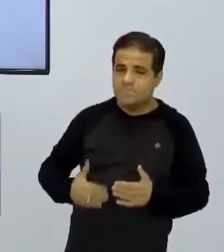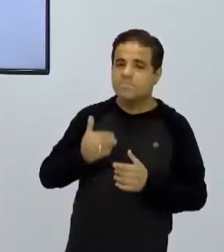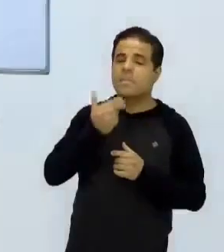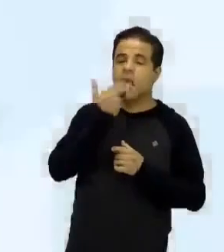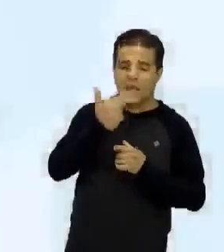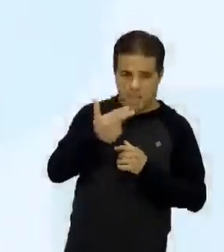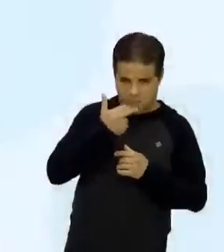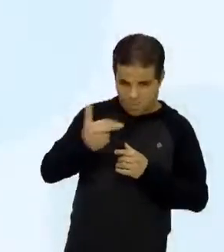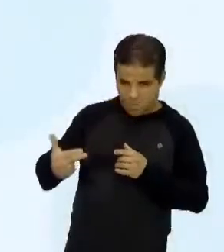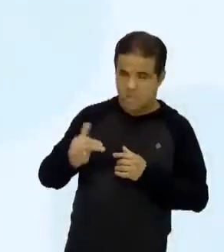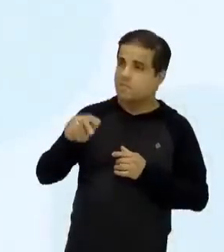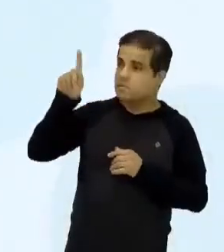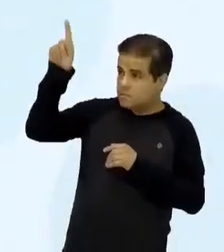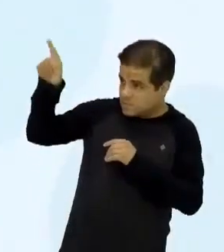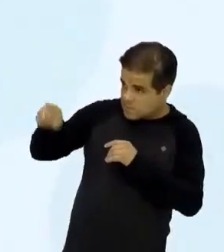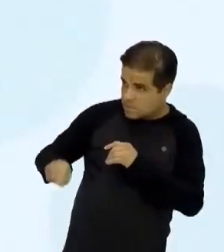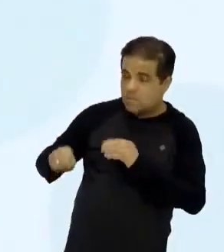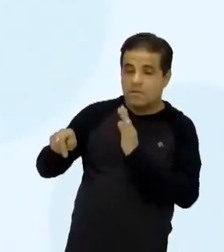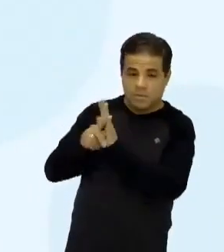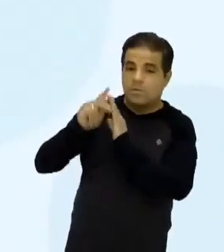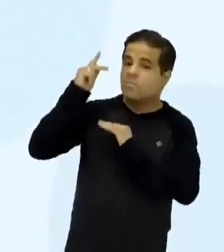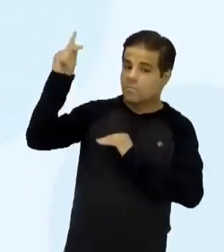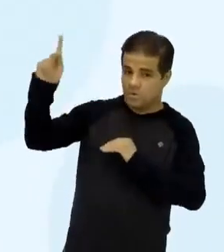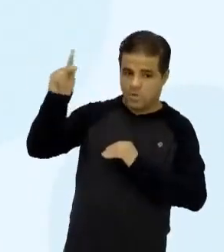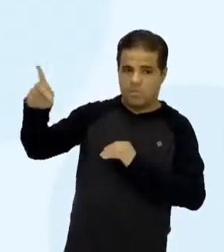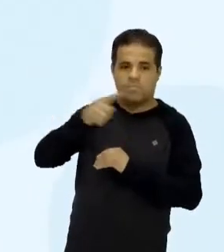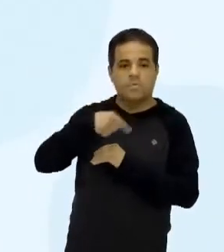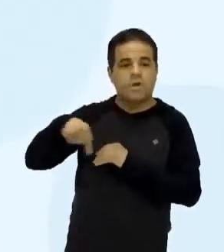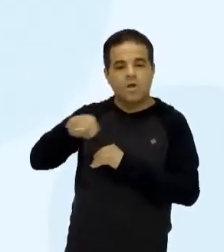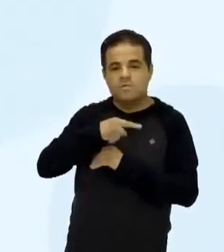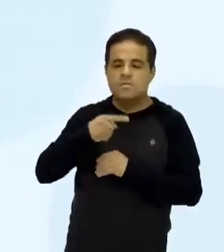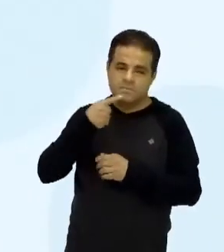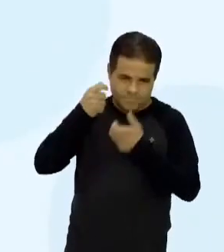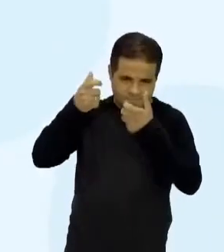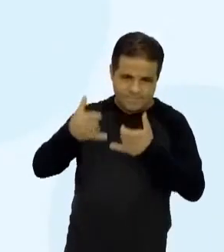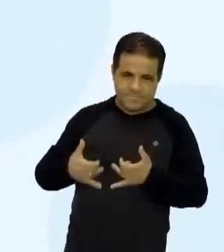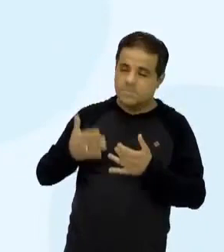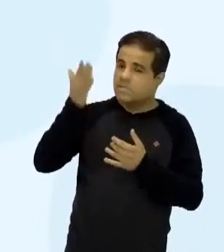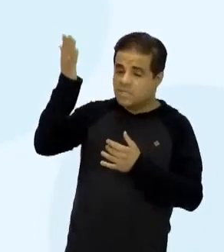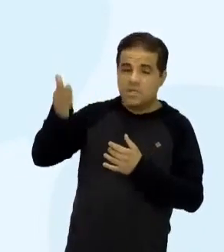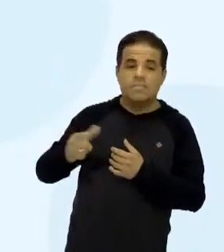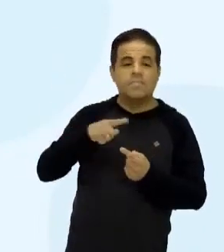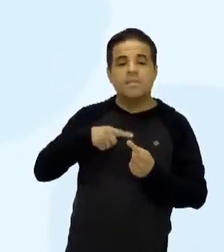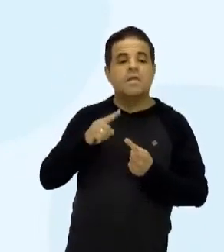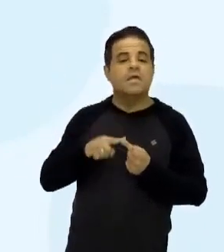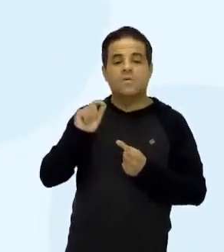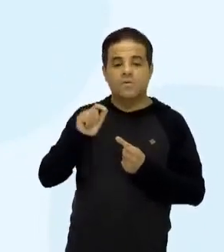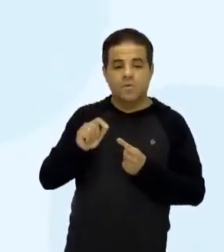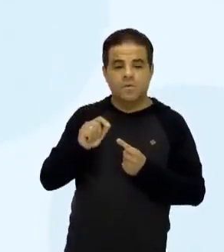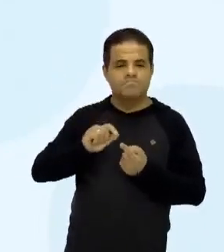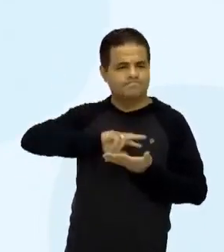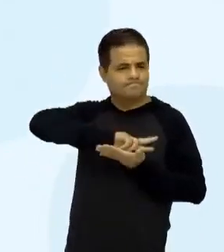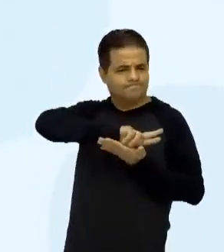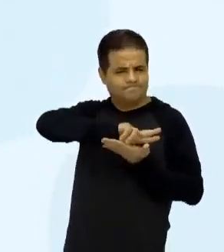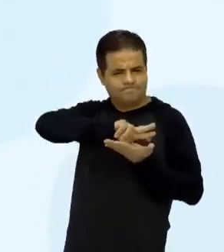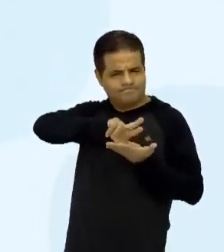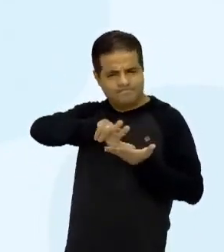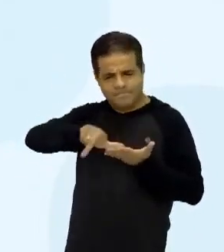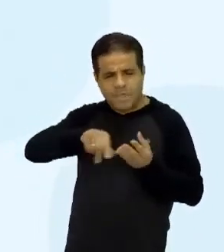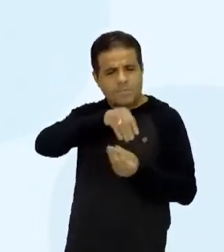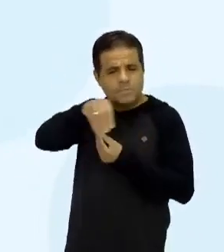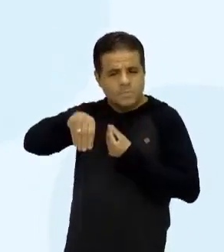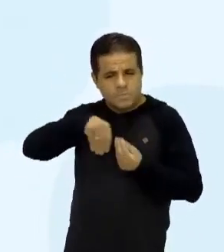línguas oficiais desse continente aí que nós estamos falando agora. Então temos lá, né, uma variação, né,